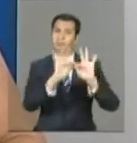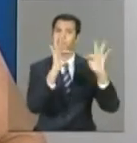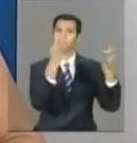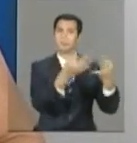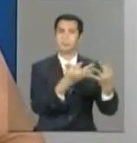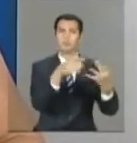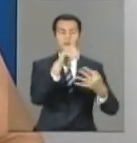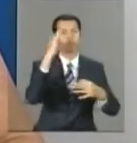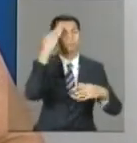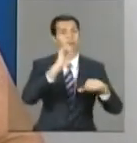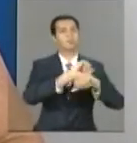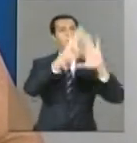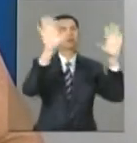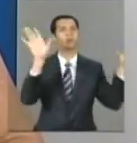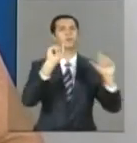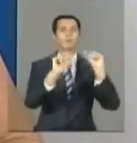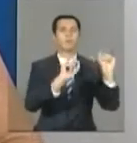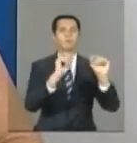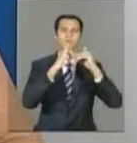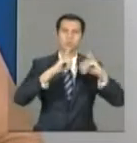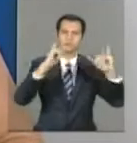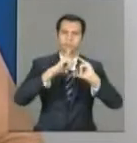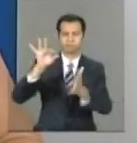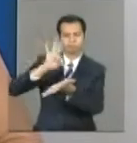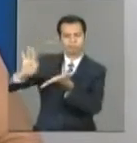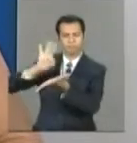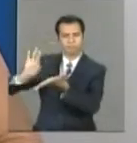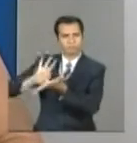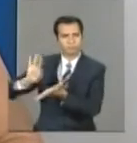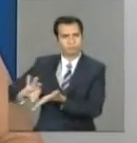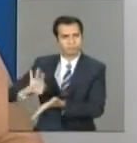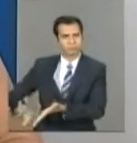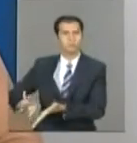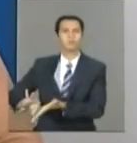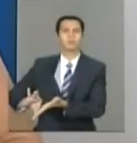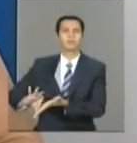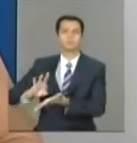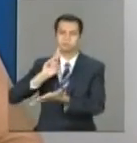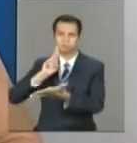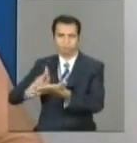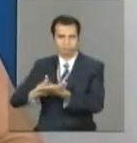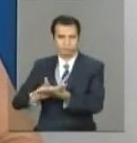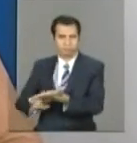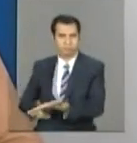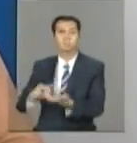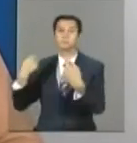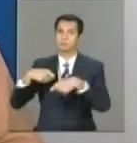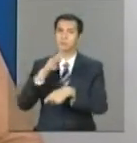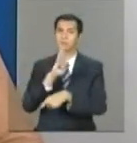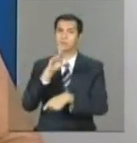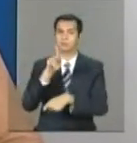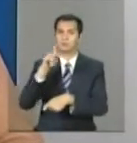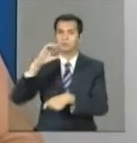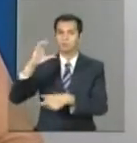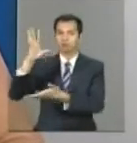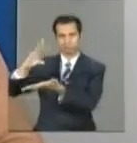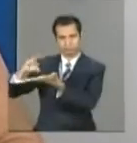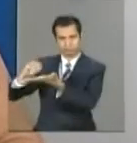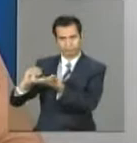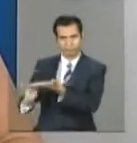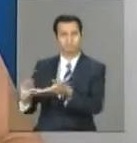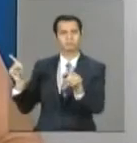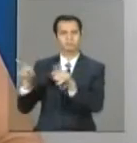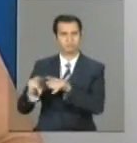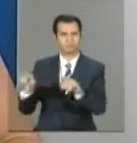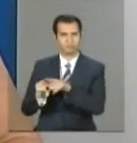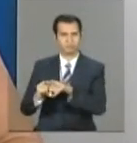único. Então, o que acontece? É importante, então, relatar os benefícios do BPC. A família pode até vir